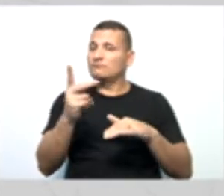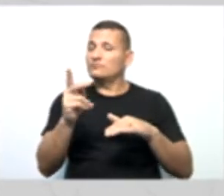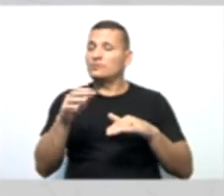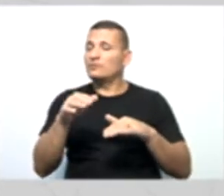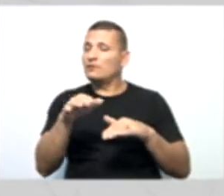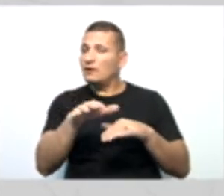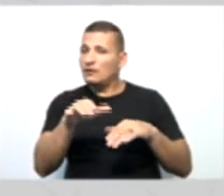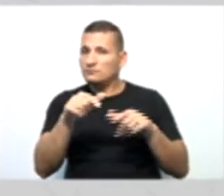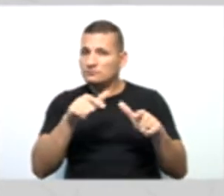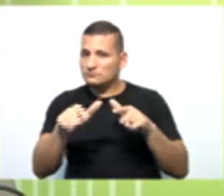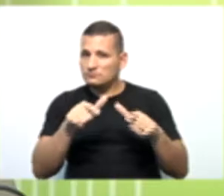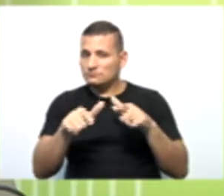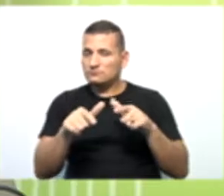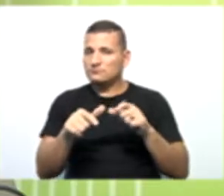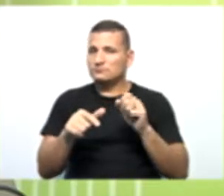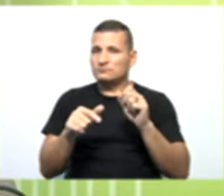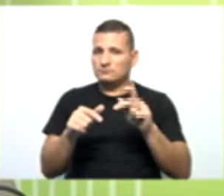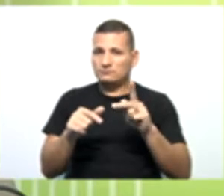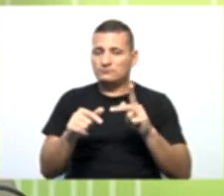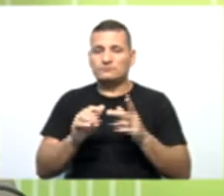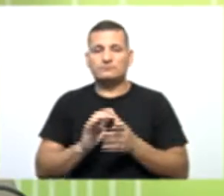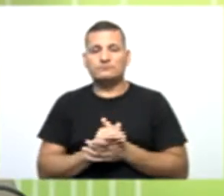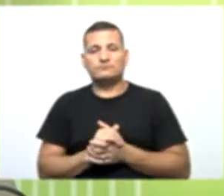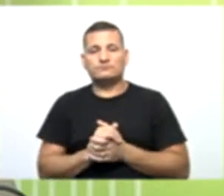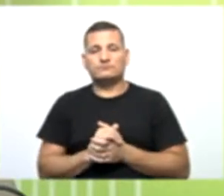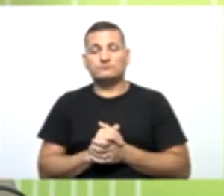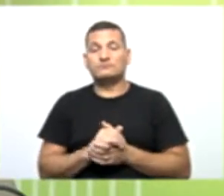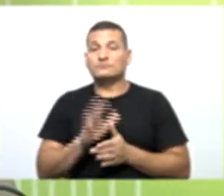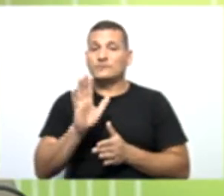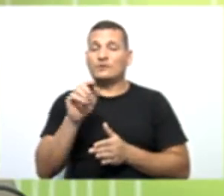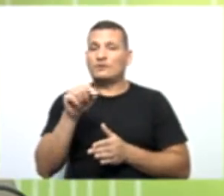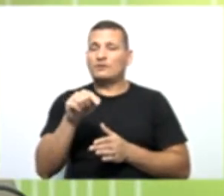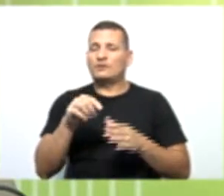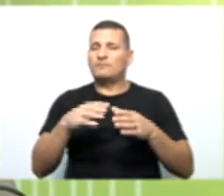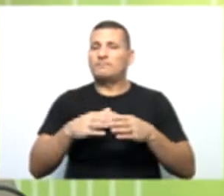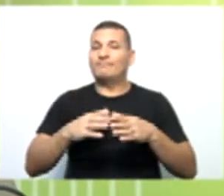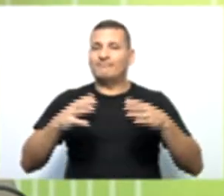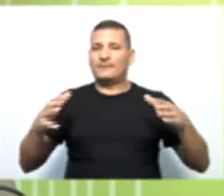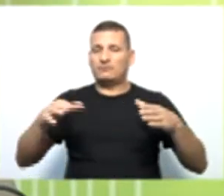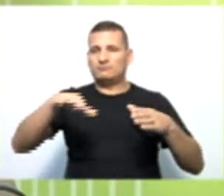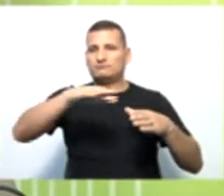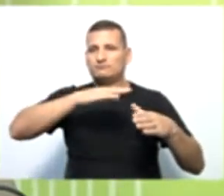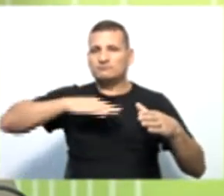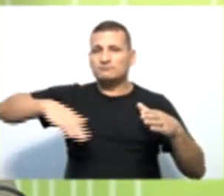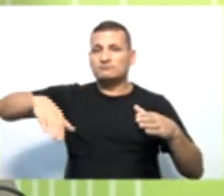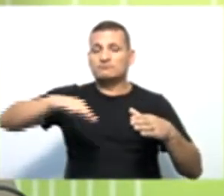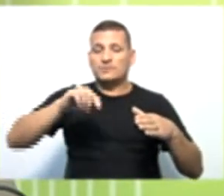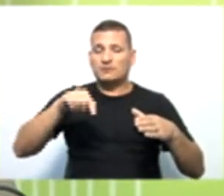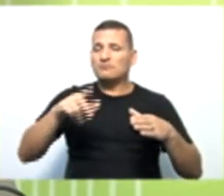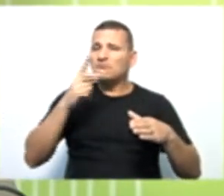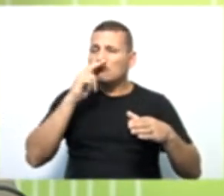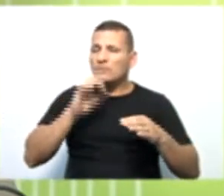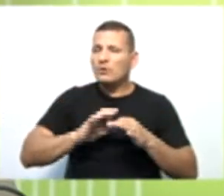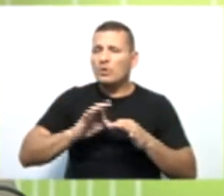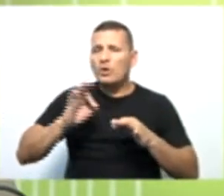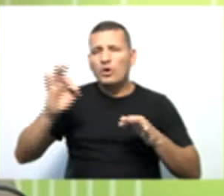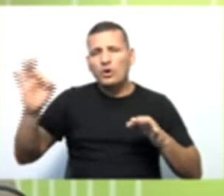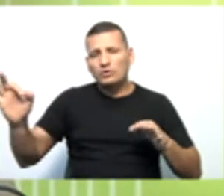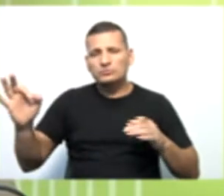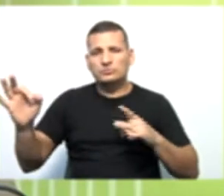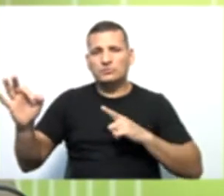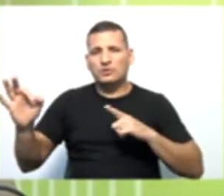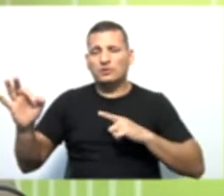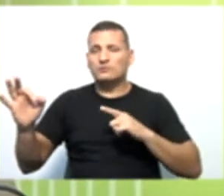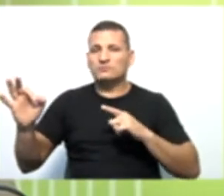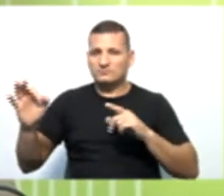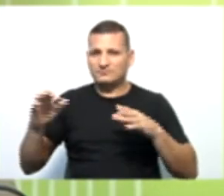vocês fazem, ok? Então, esse macroambiente, ele é algo que está longe, mas que pode fazer esse